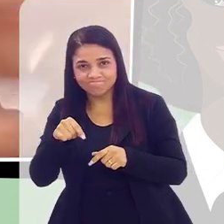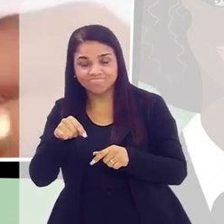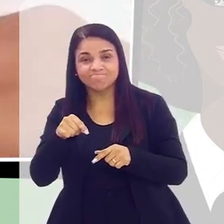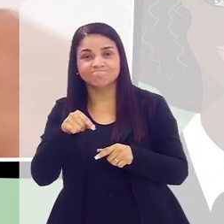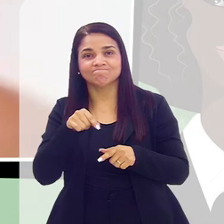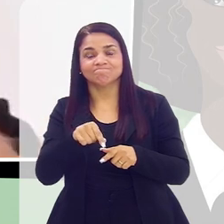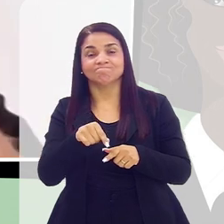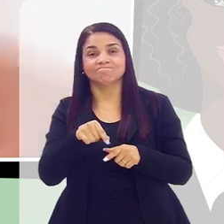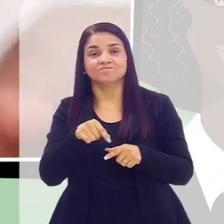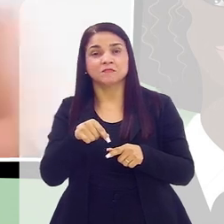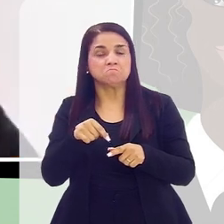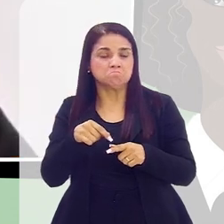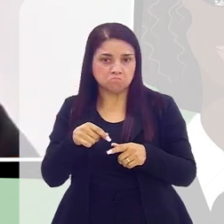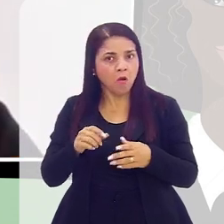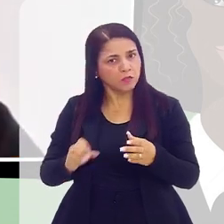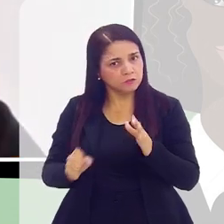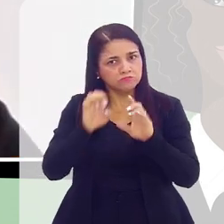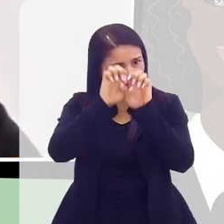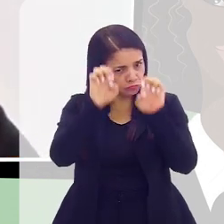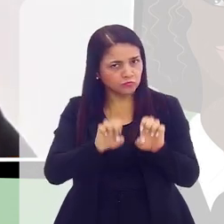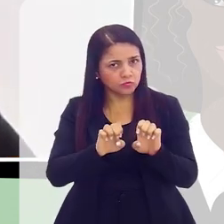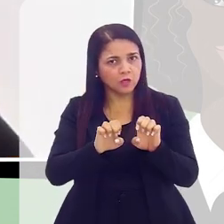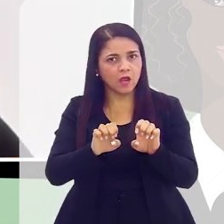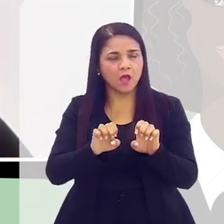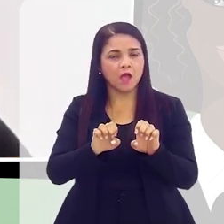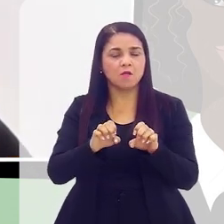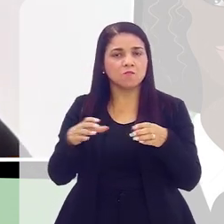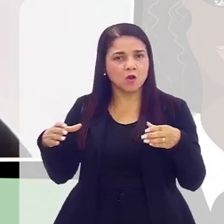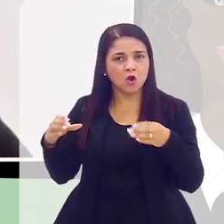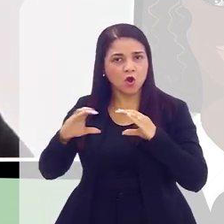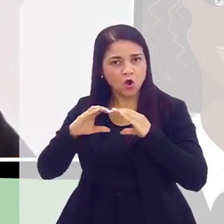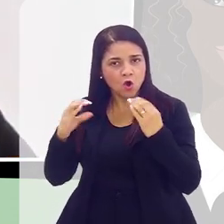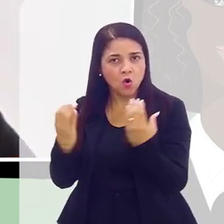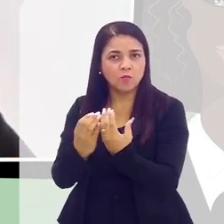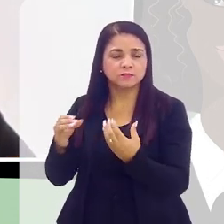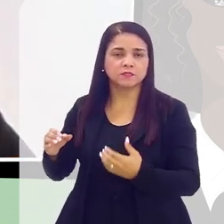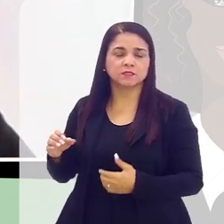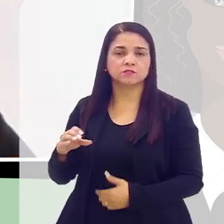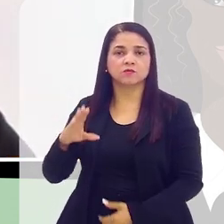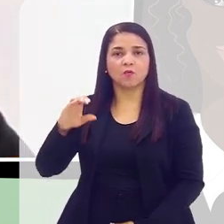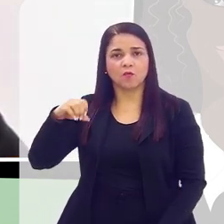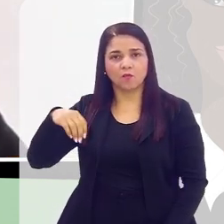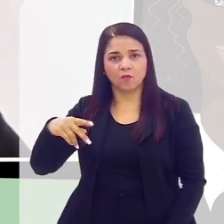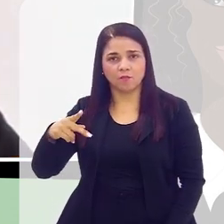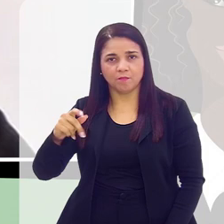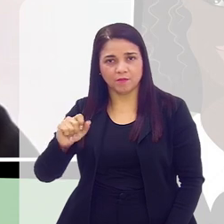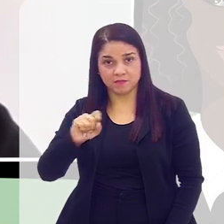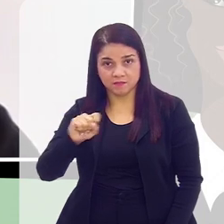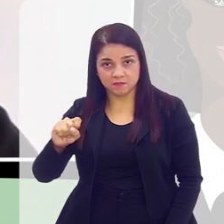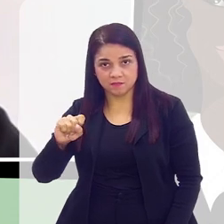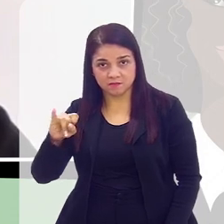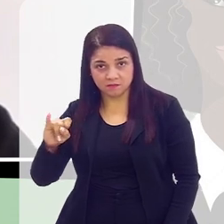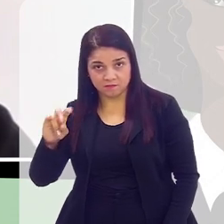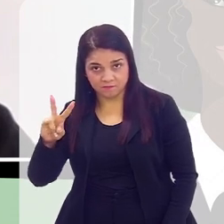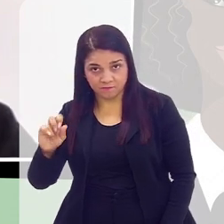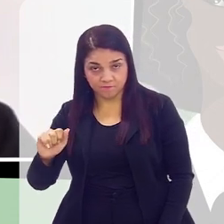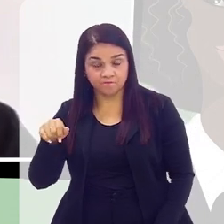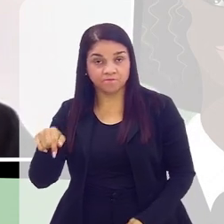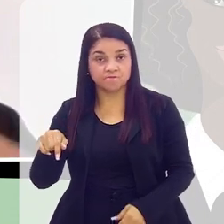já na condição, ali já pode se estruturar uma comunidade compassiva, sabe?